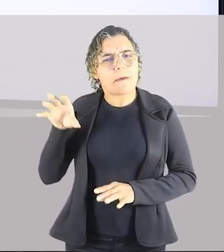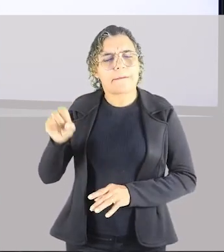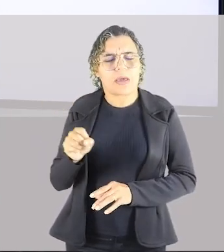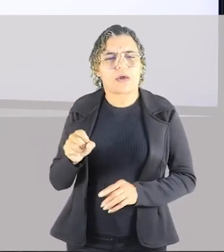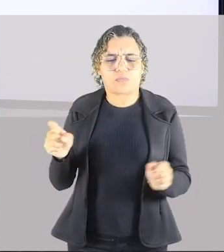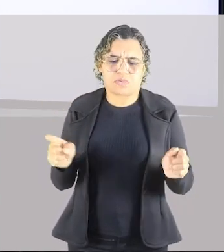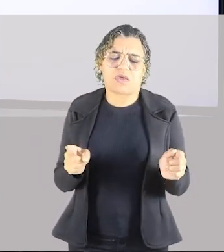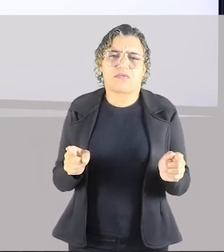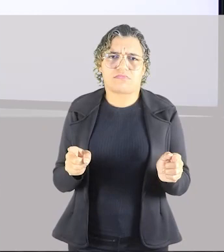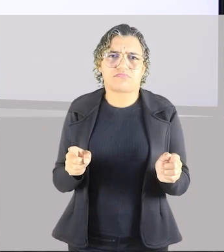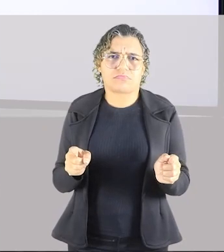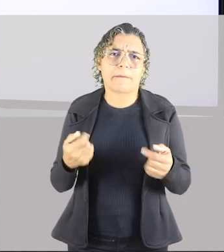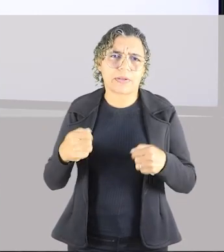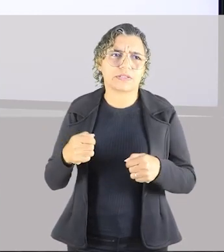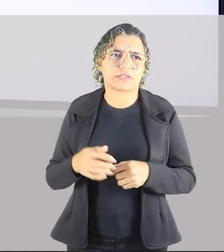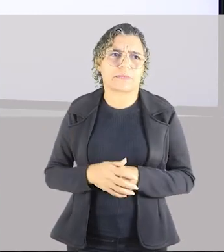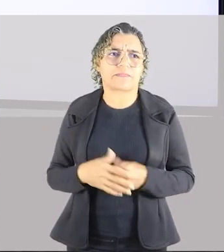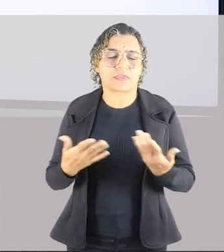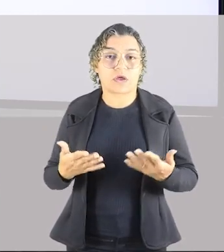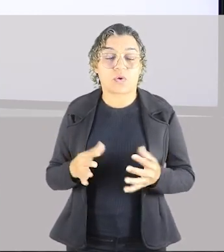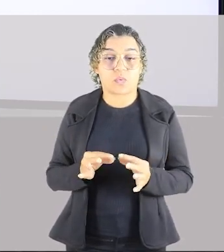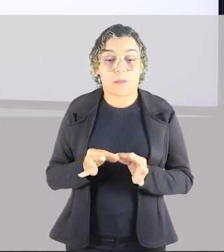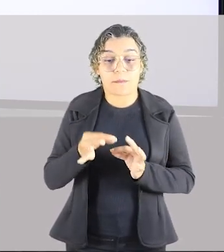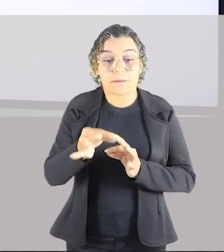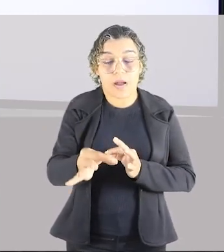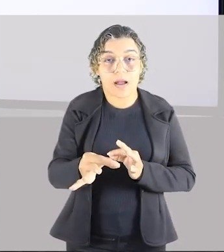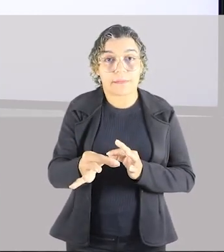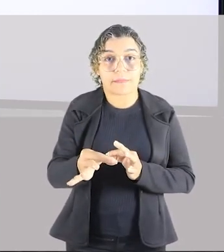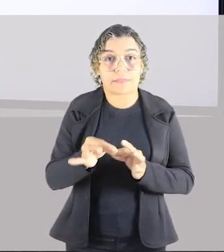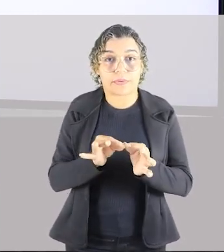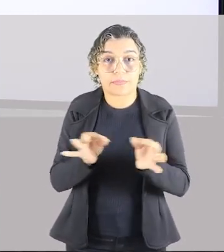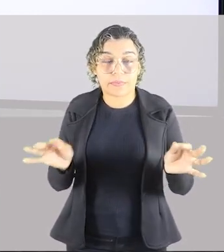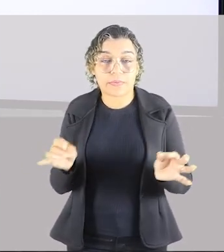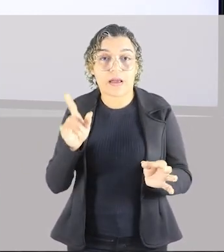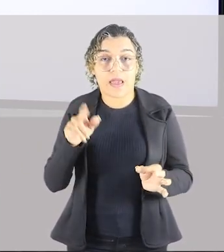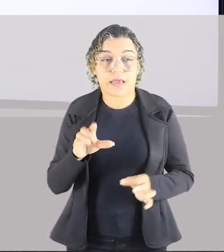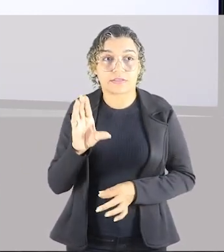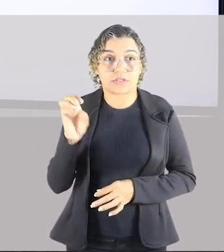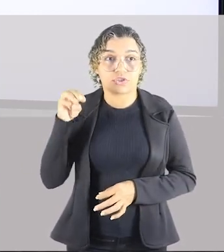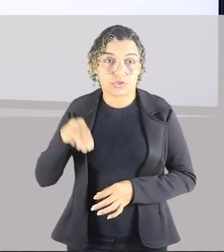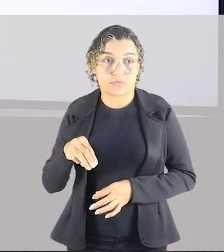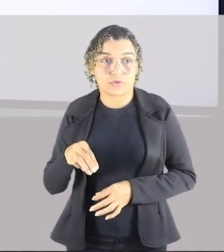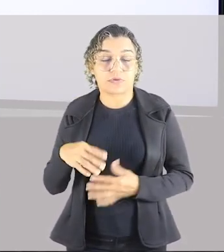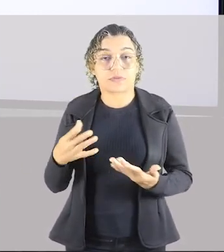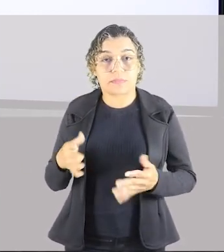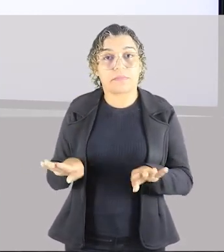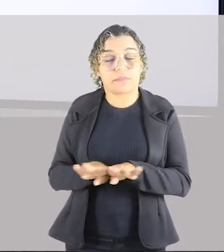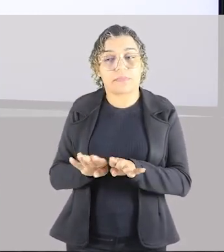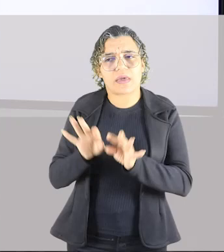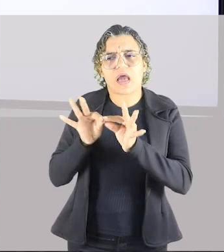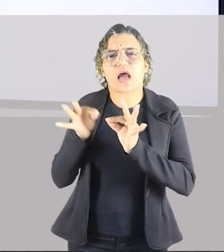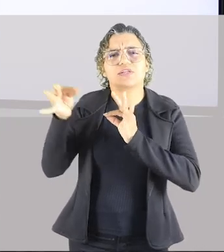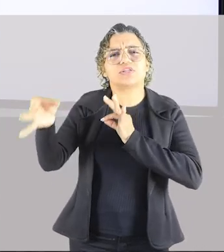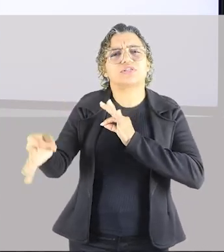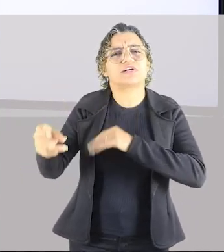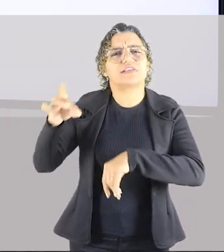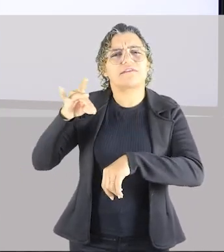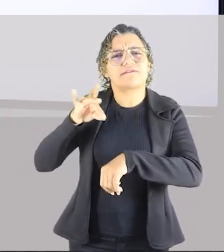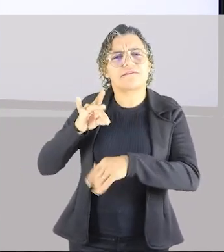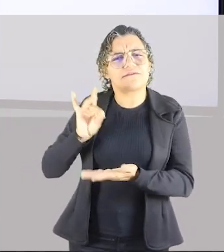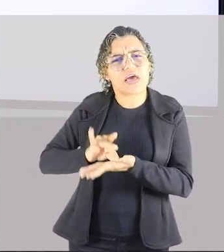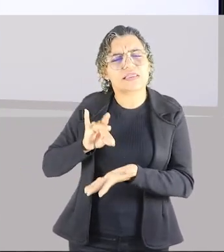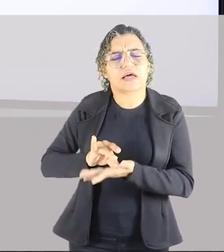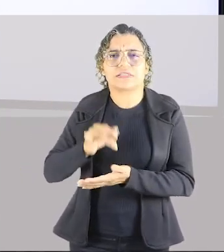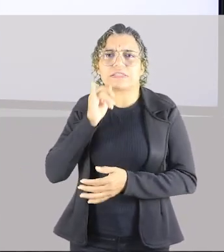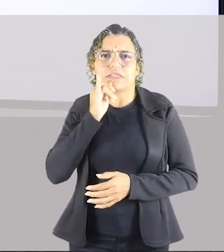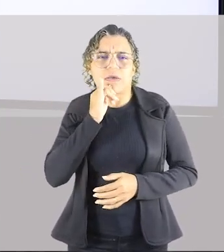pequena. Então lembra, distância no mapa em centímetros e a distância real. Gente, quando eu pergunto, cara, qual é a distância de